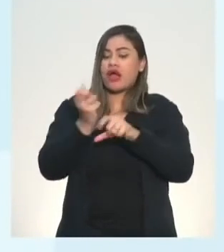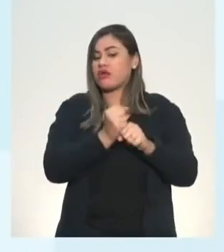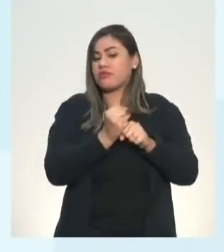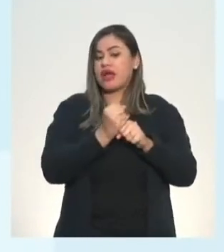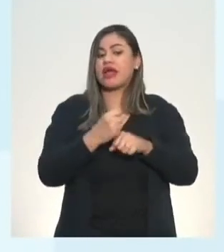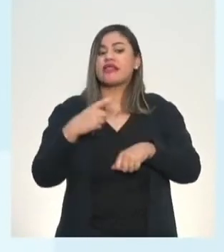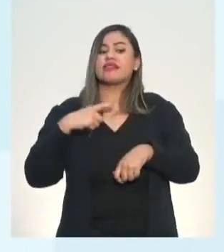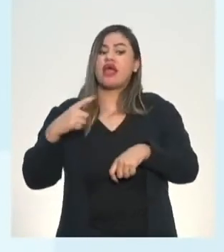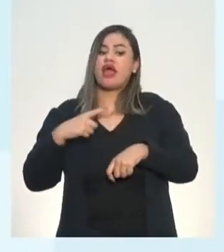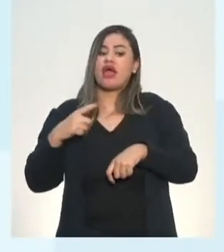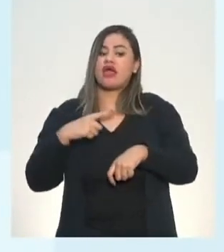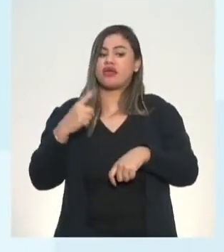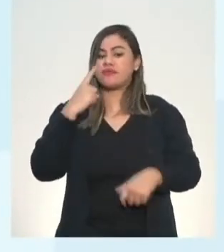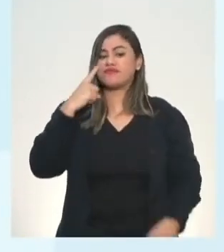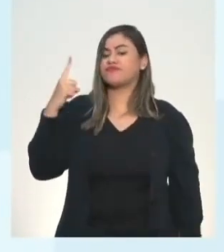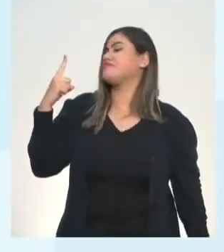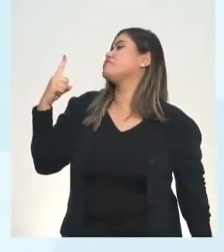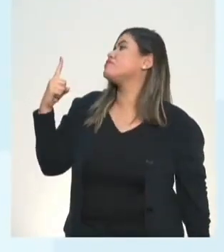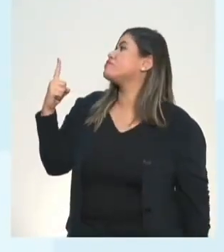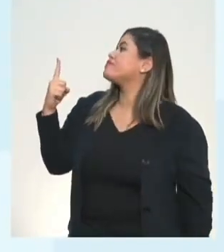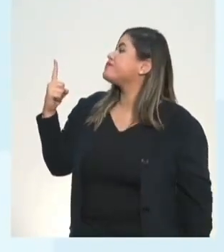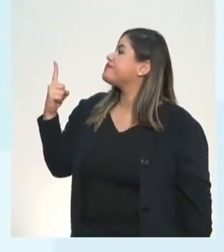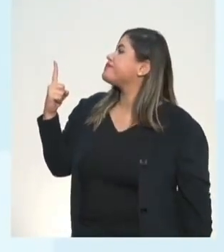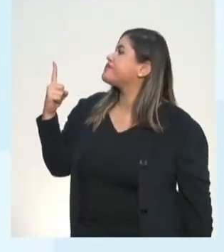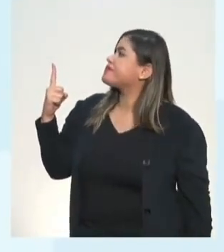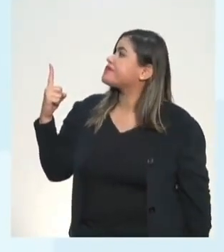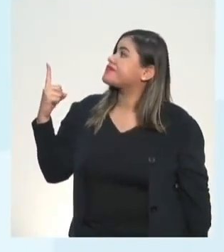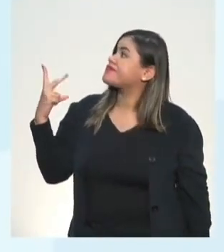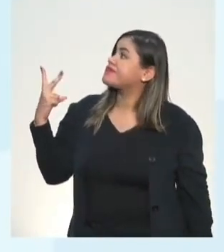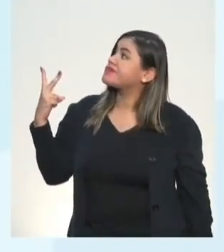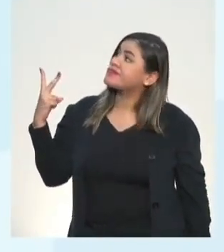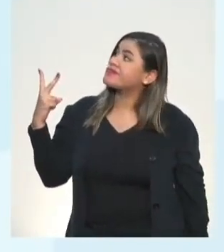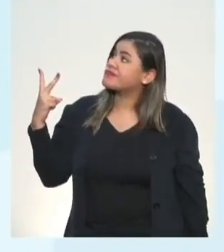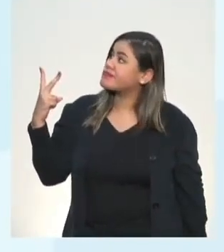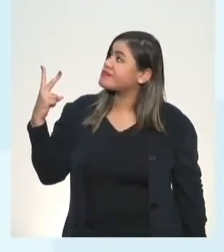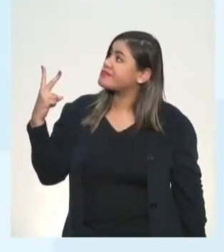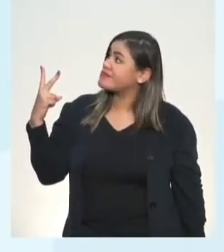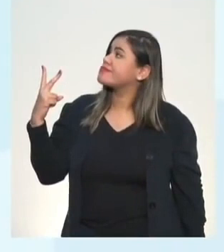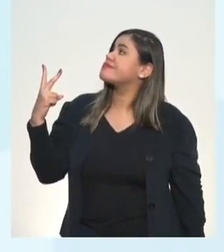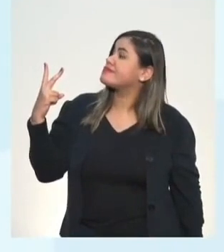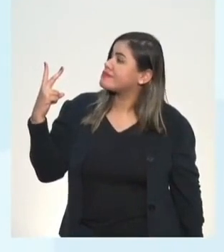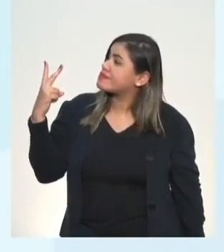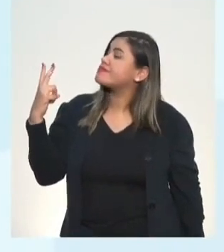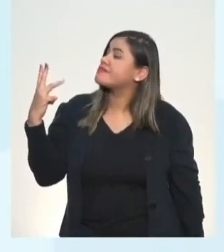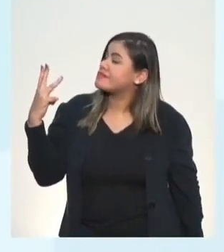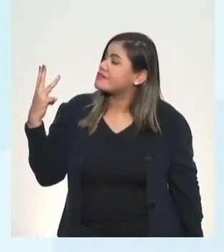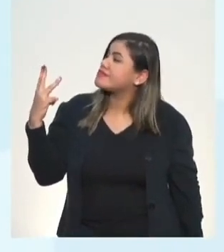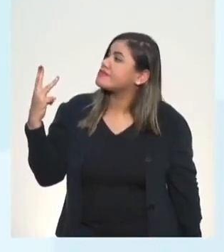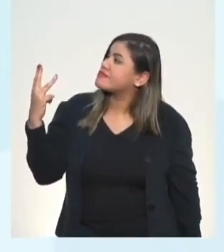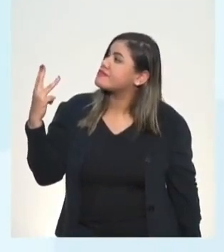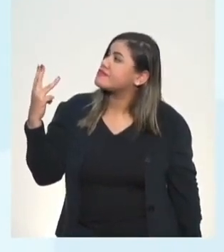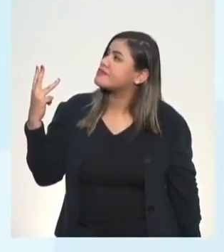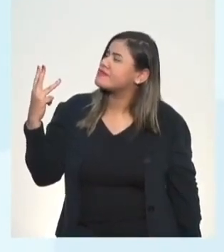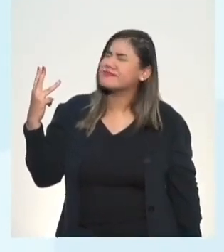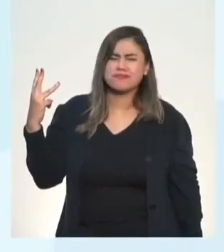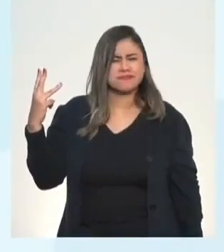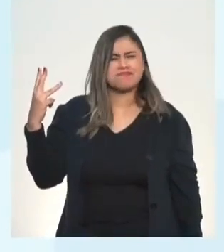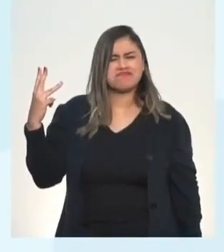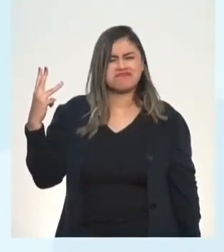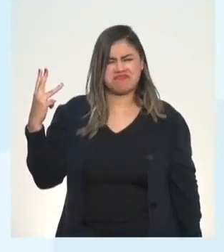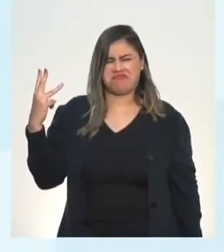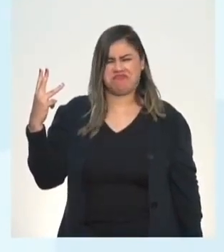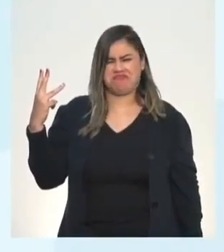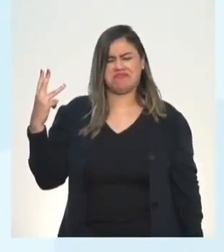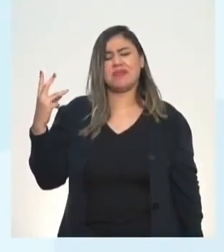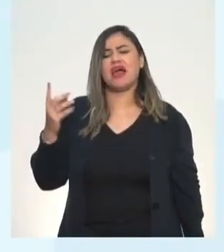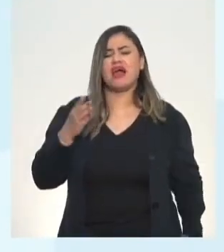figura 1, ok? Temos aqui a figura 2 e temos a figura 3. Oh, mas o que isso tem a ver com sequência?